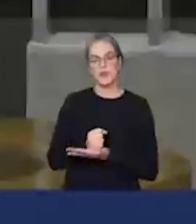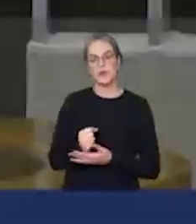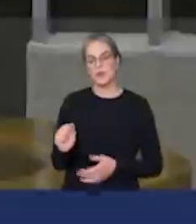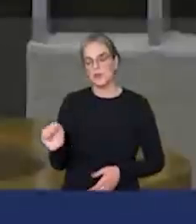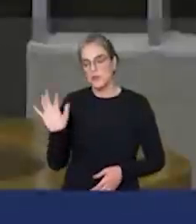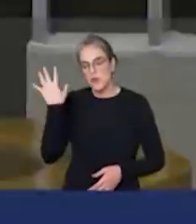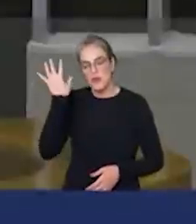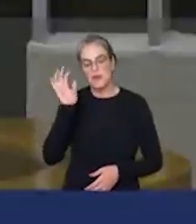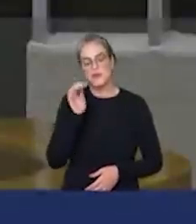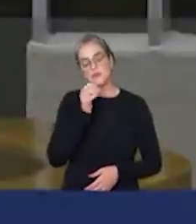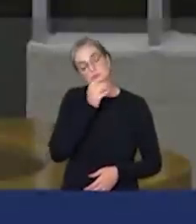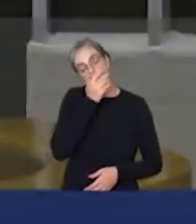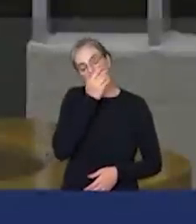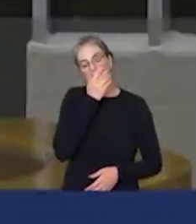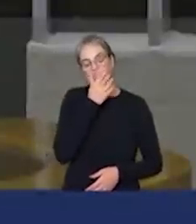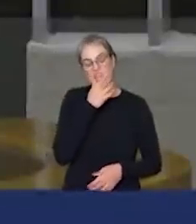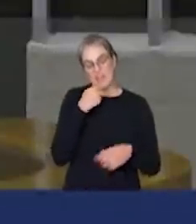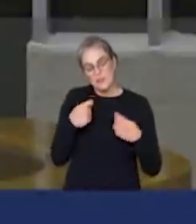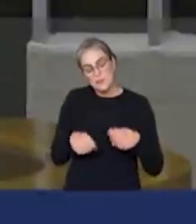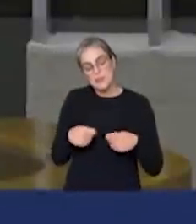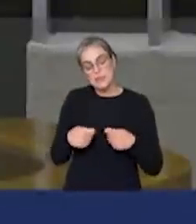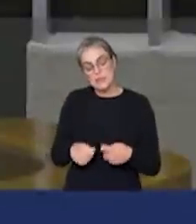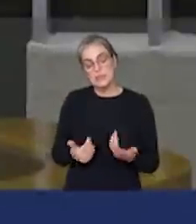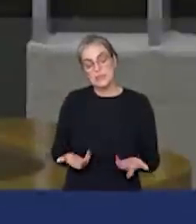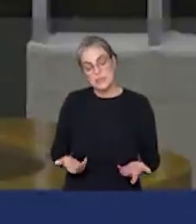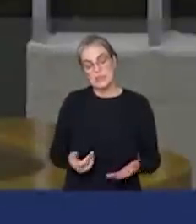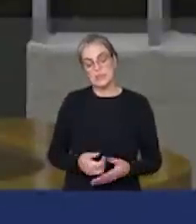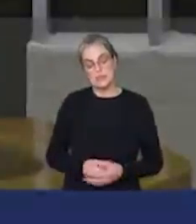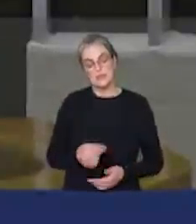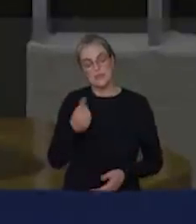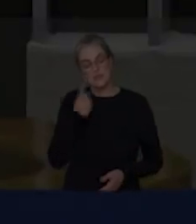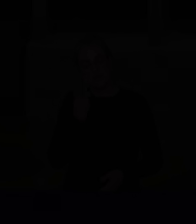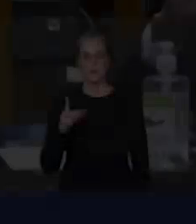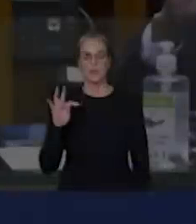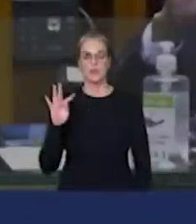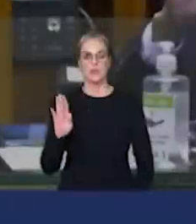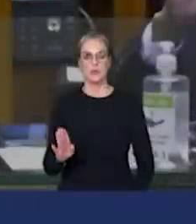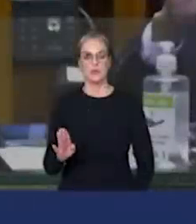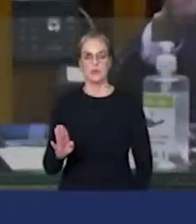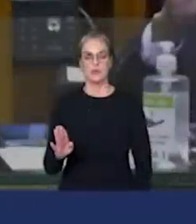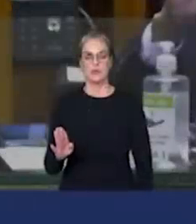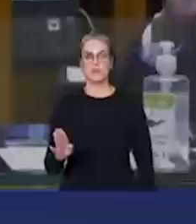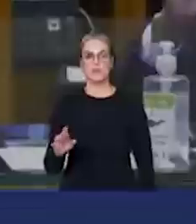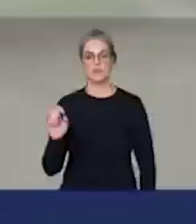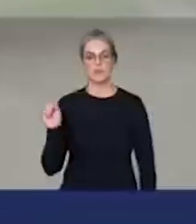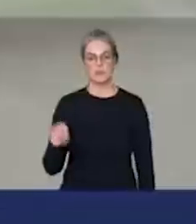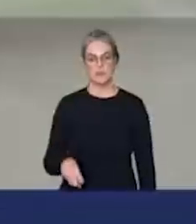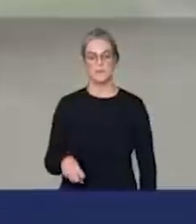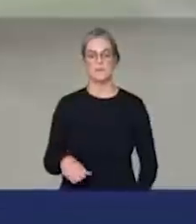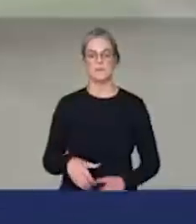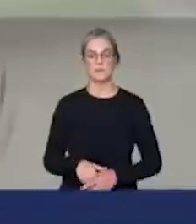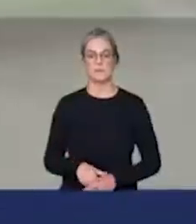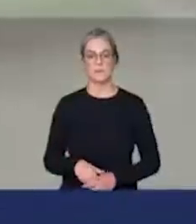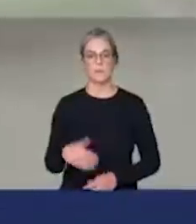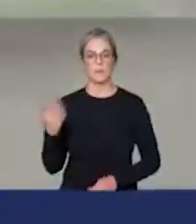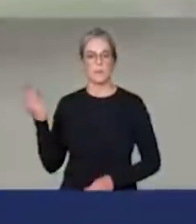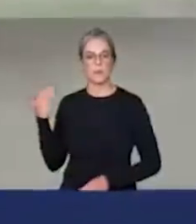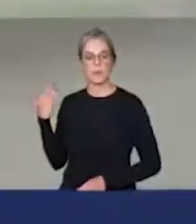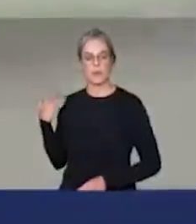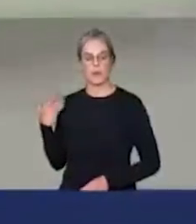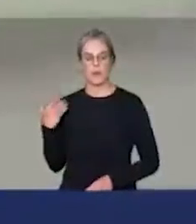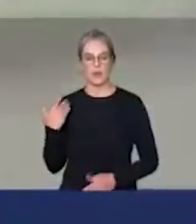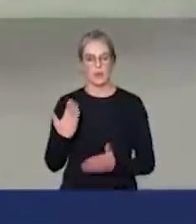EA gente precisa realmente dá uma olhada diferente sobre isso recentemente foi realizado o maior